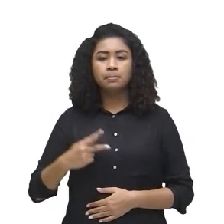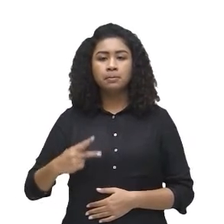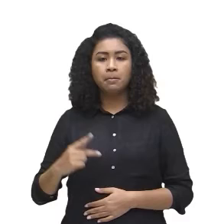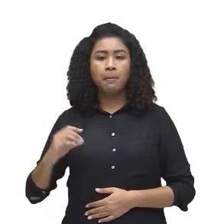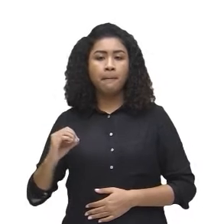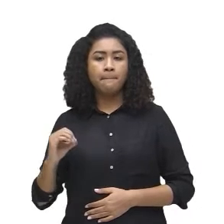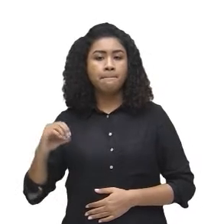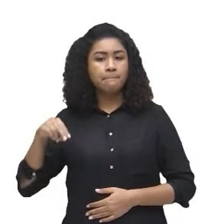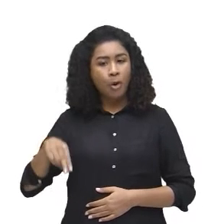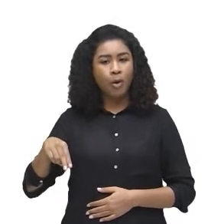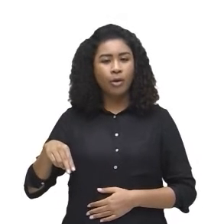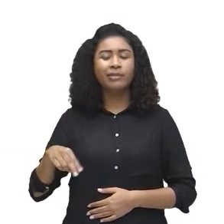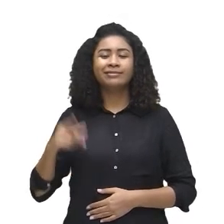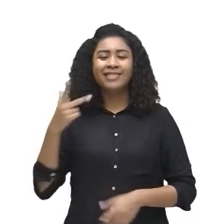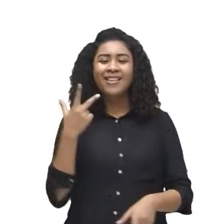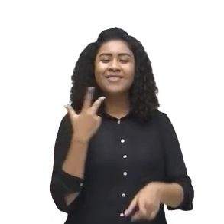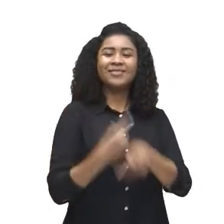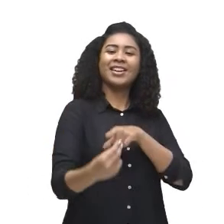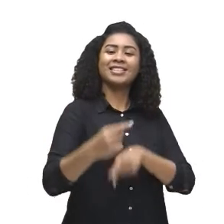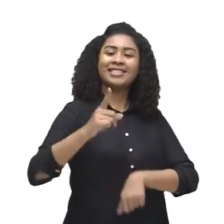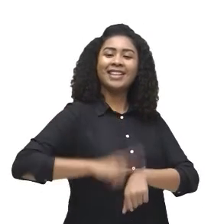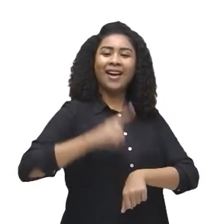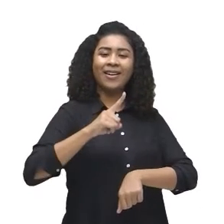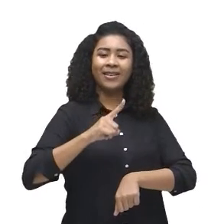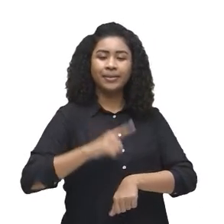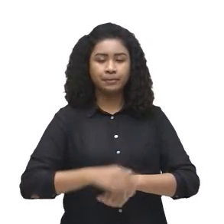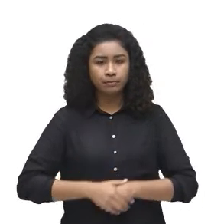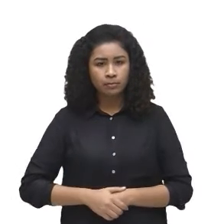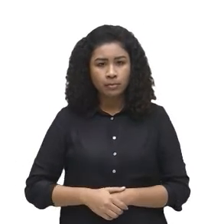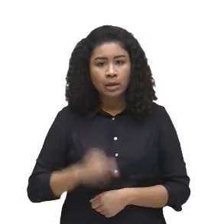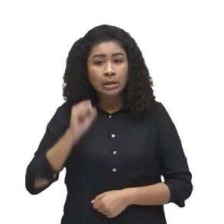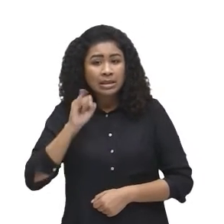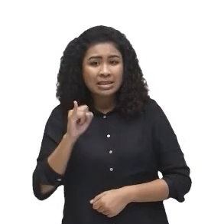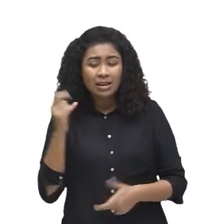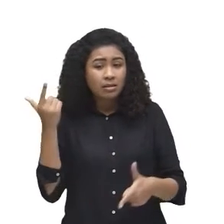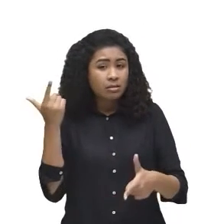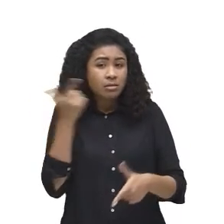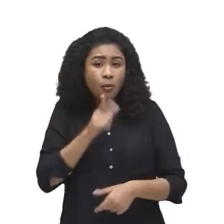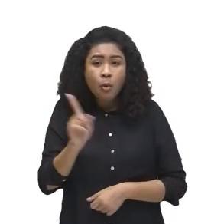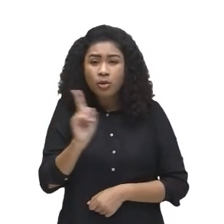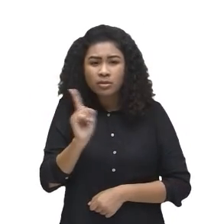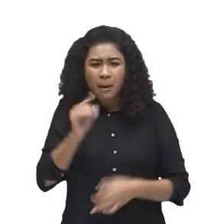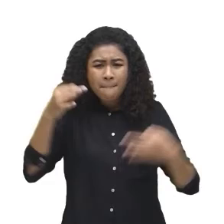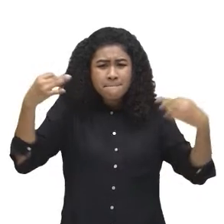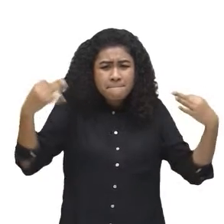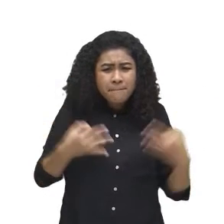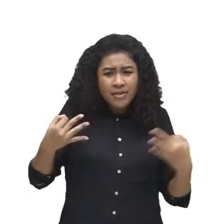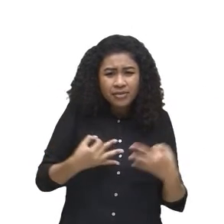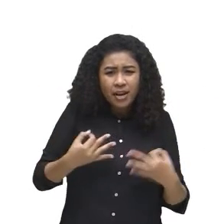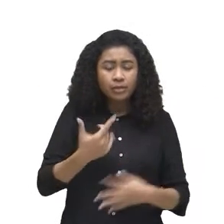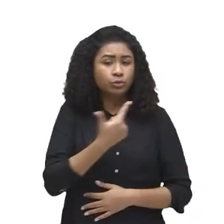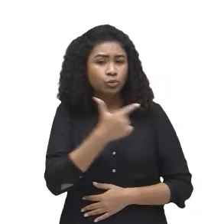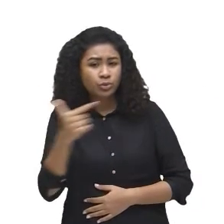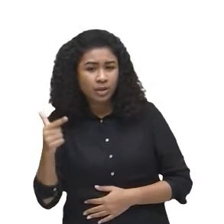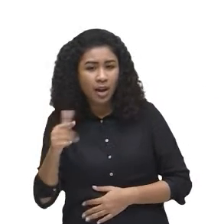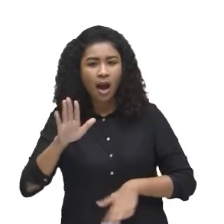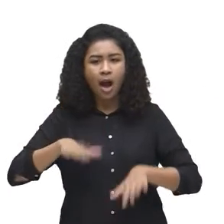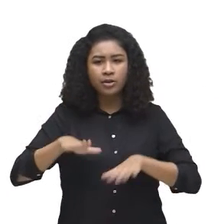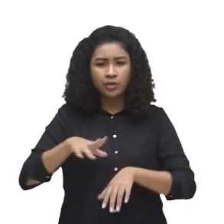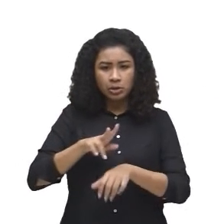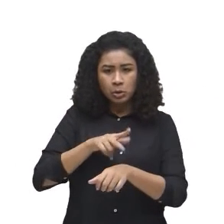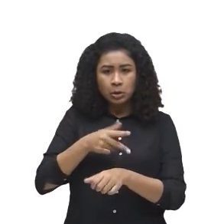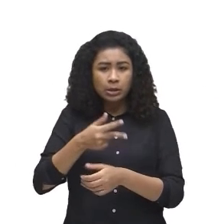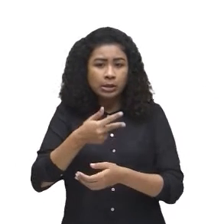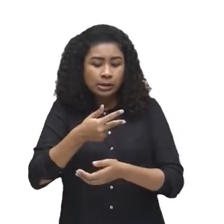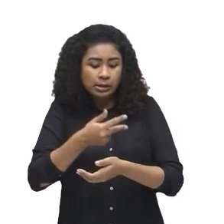vence completamente a luta. Caso ele não faça isso daí de forma perfeita, né, ou então caia com metade das costas no